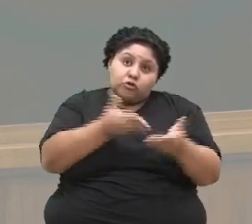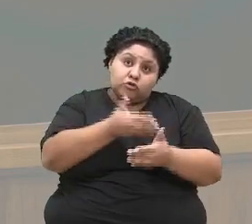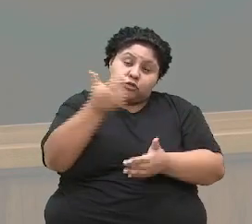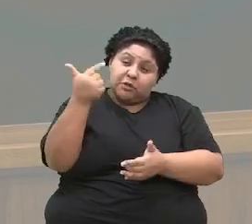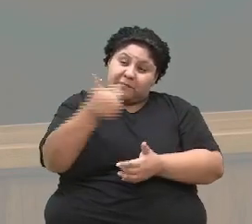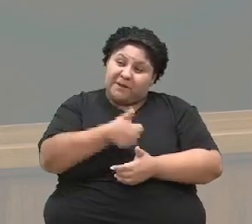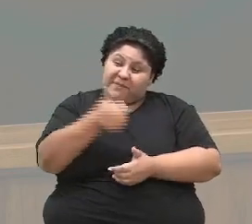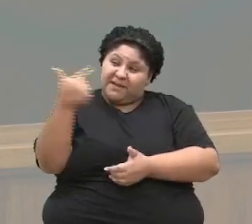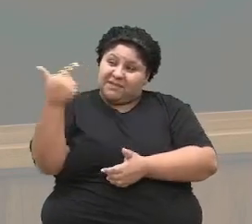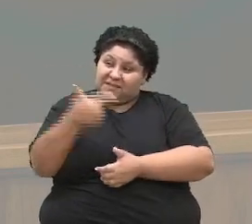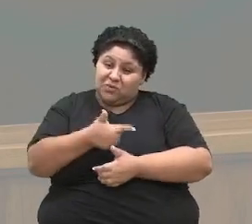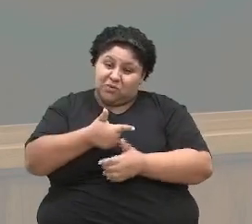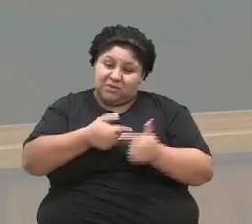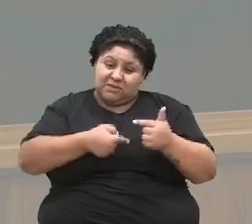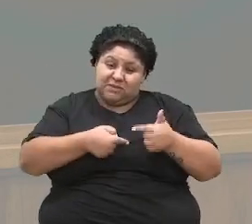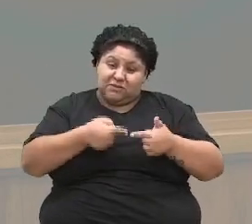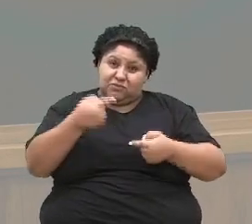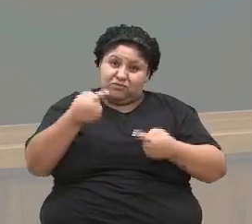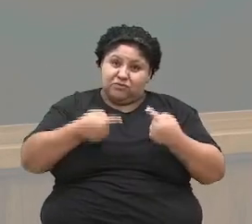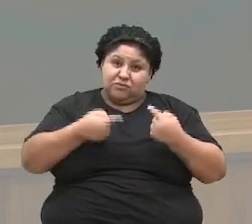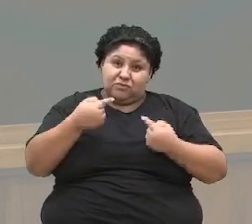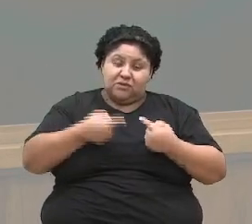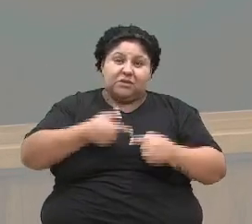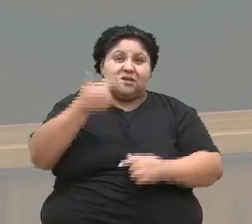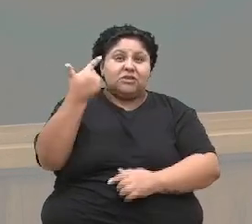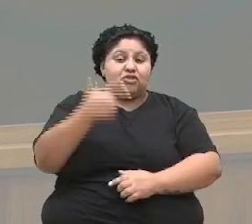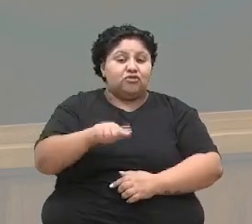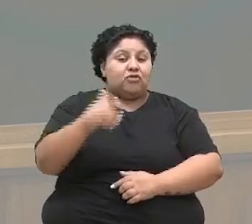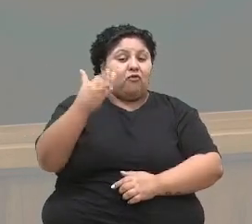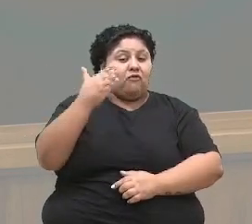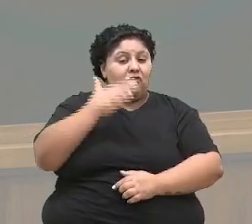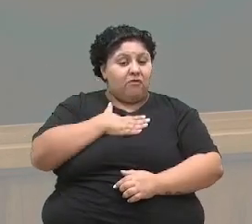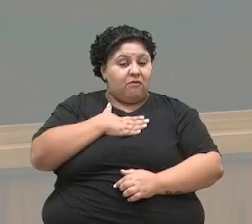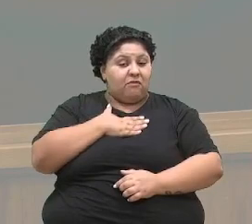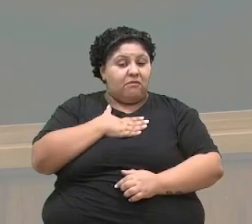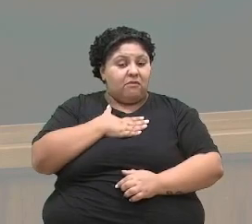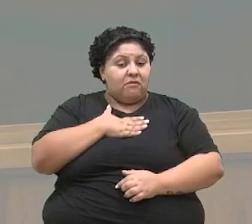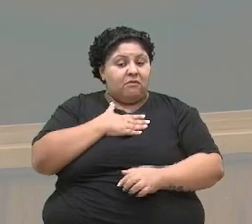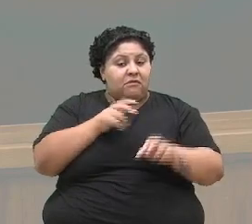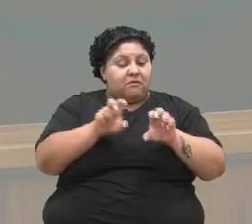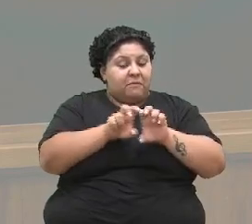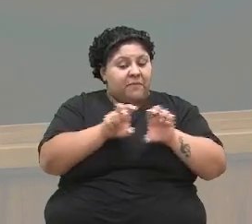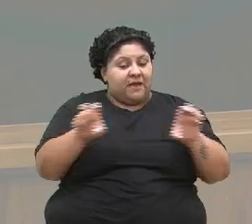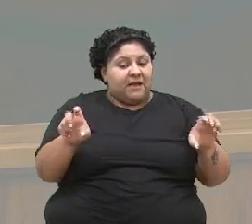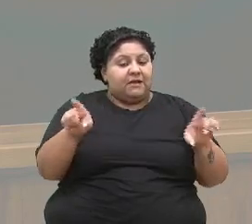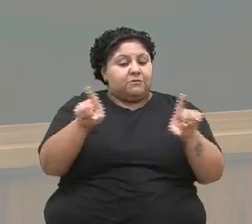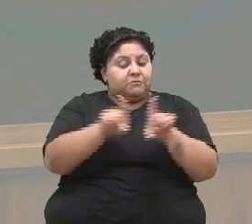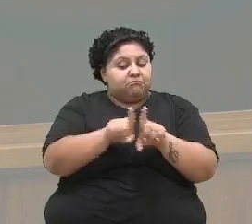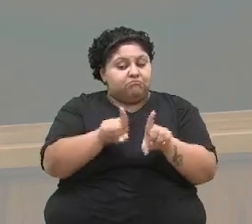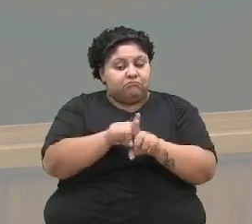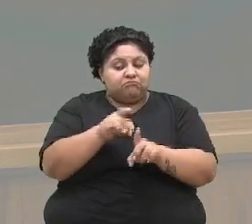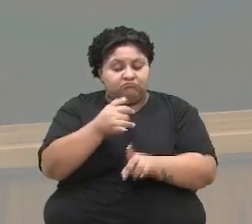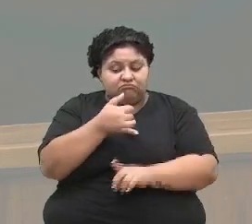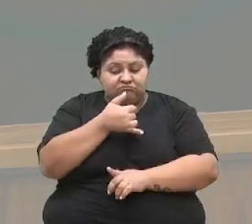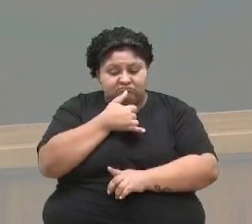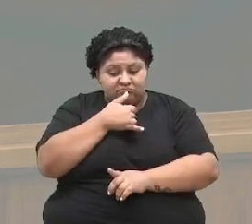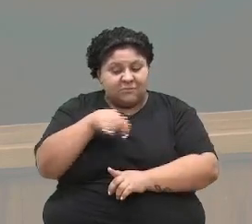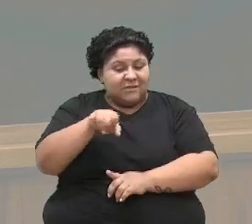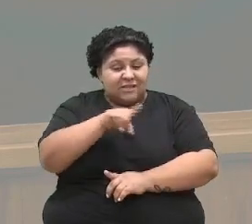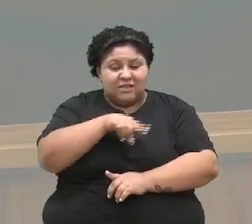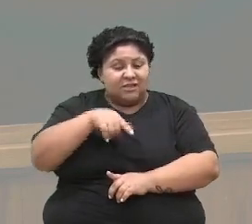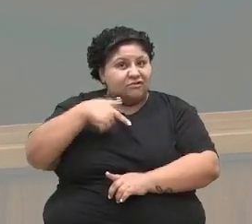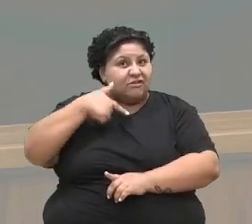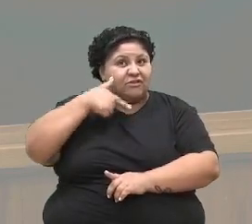segunda discussão, e mais uma vez, eu particularmente, a bancada também, lamenta o fato de nós não